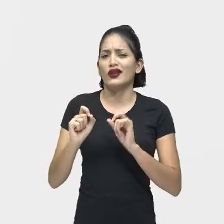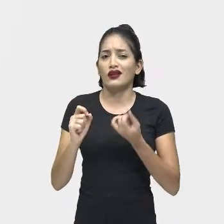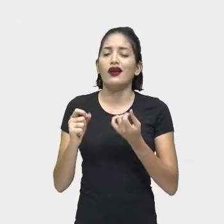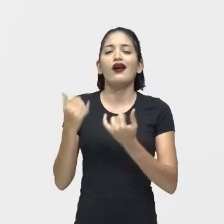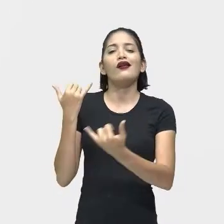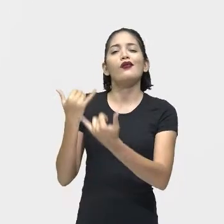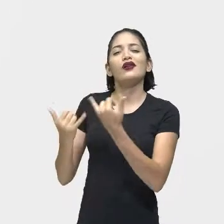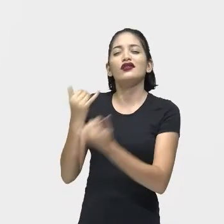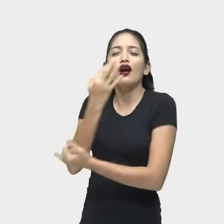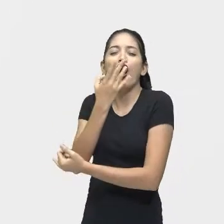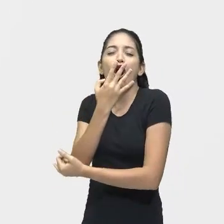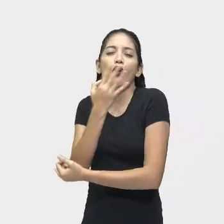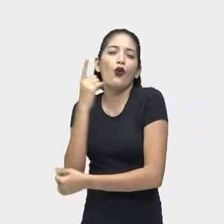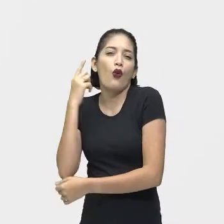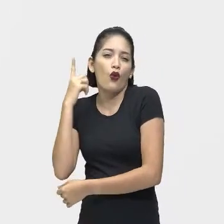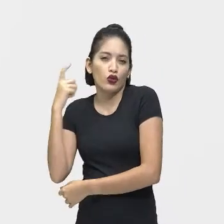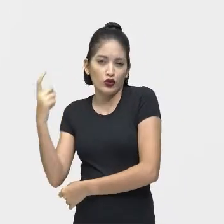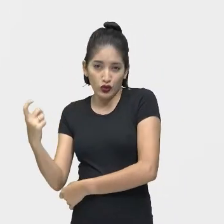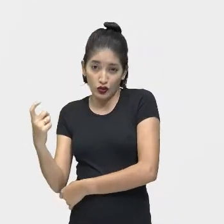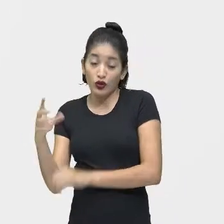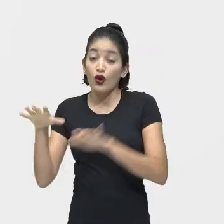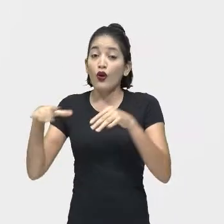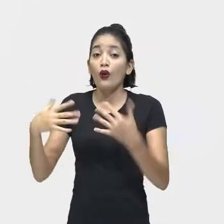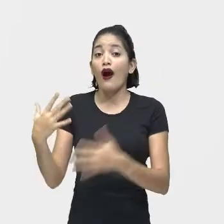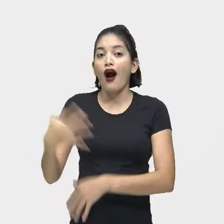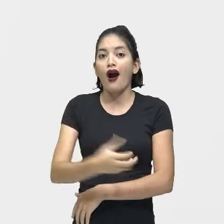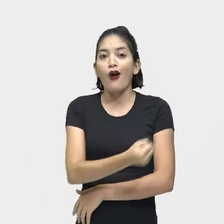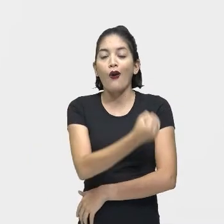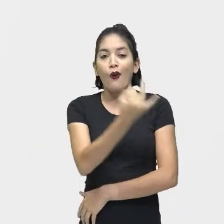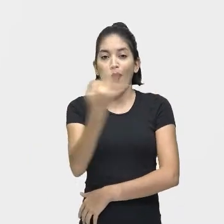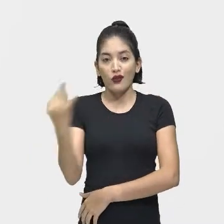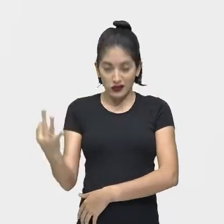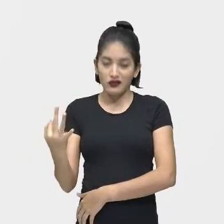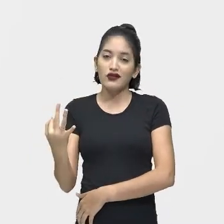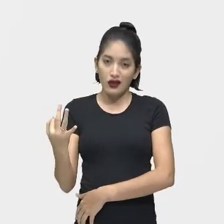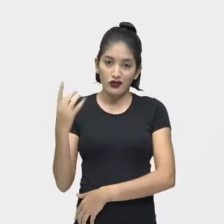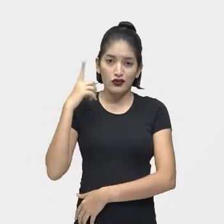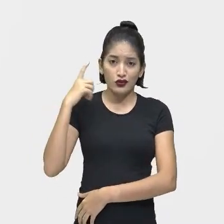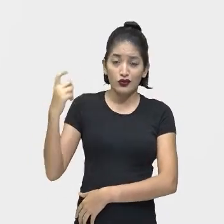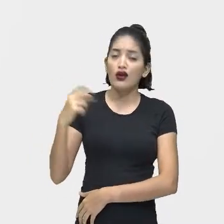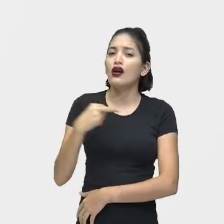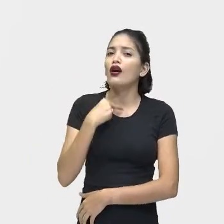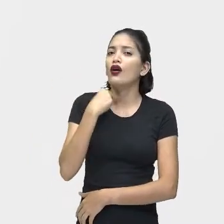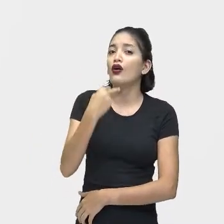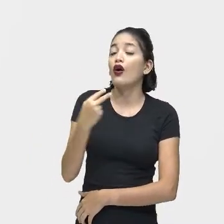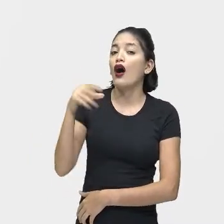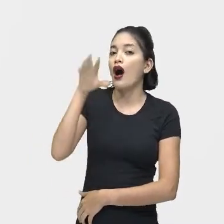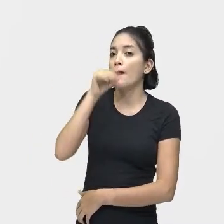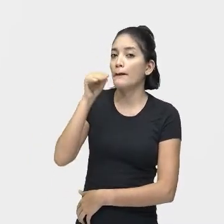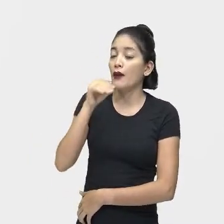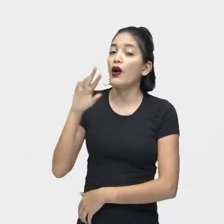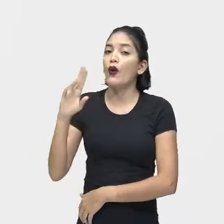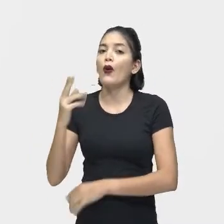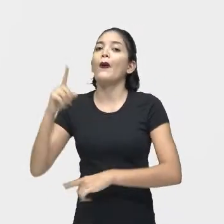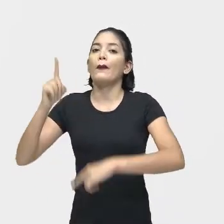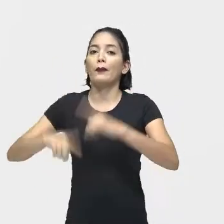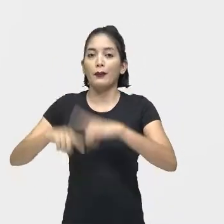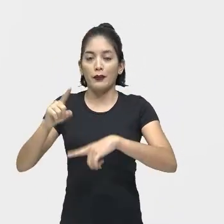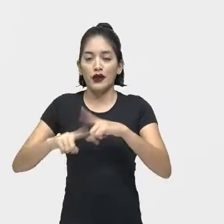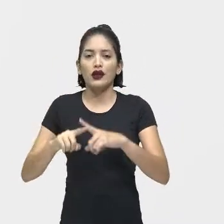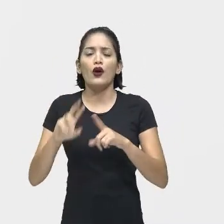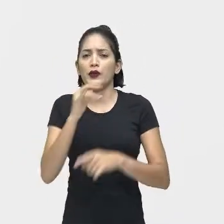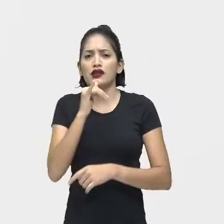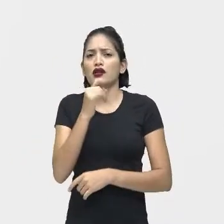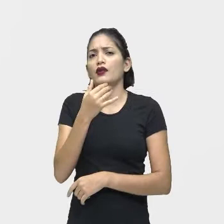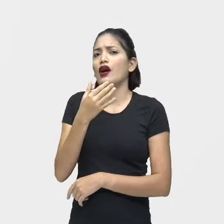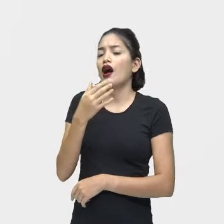do som, aquilo que se distingue a qualidade do som, do tom ou voz de um instrumento, ou cantor,